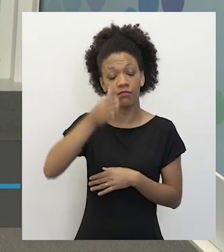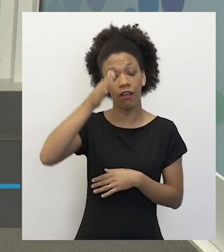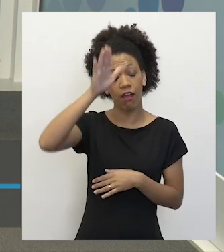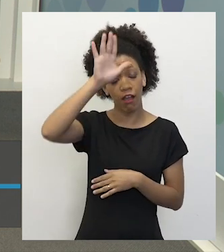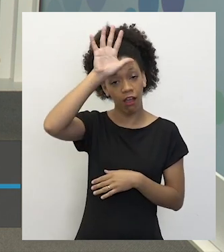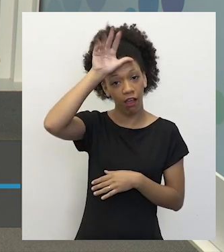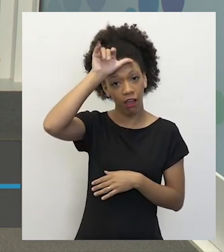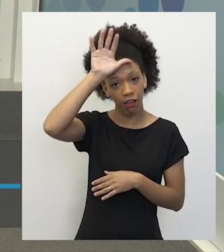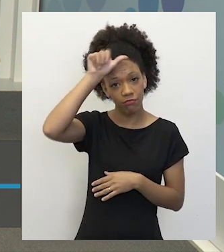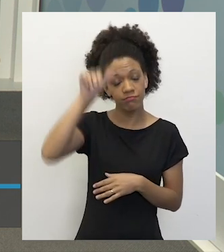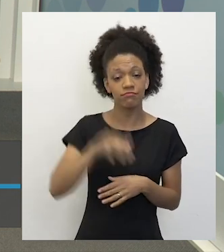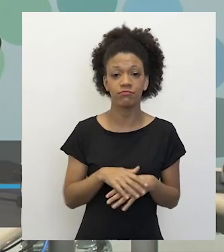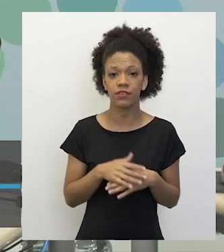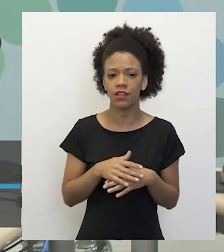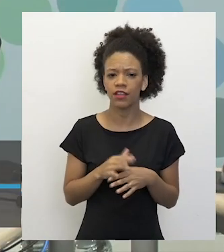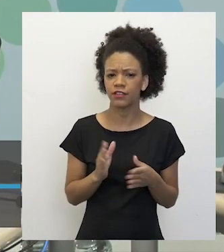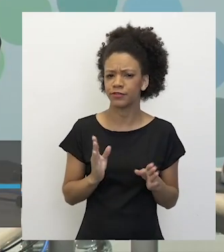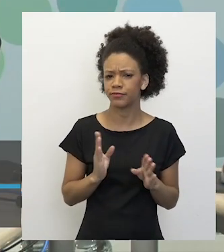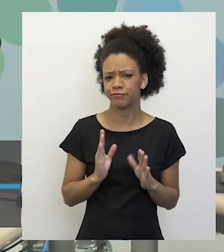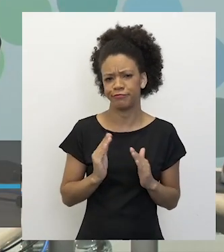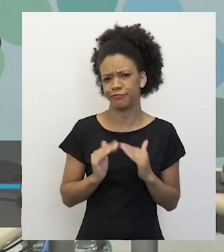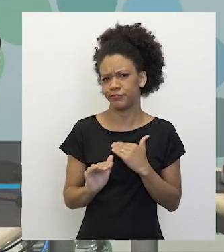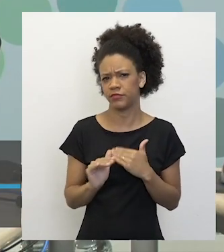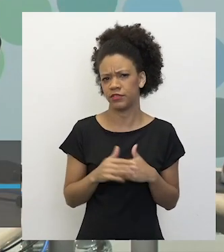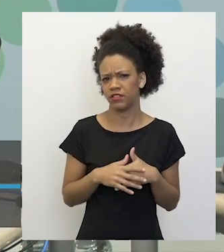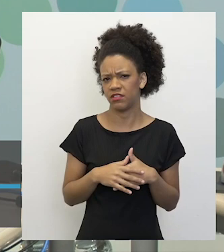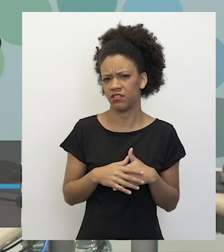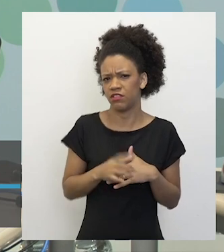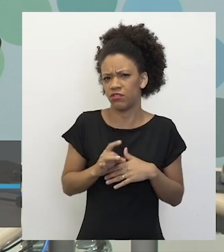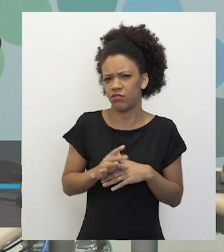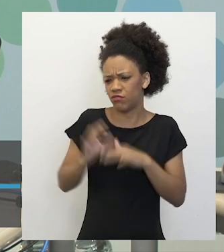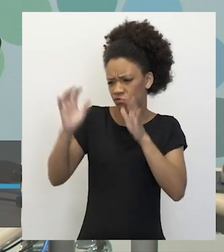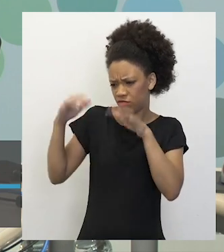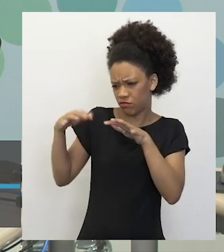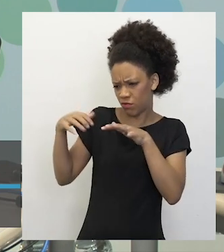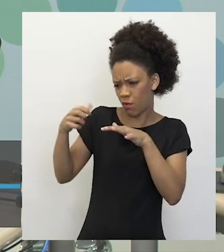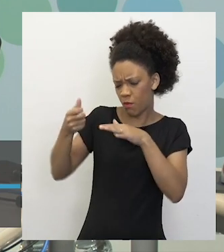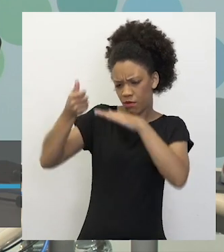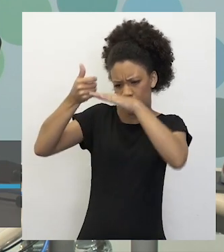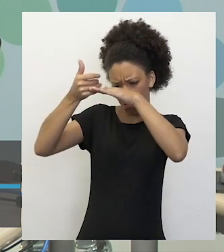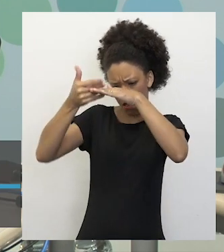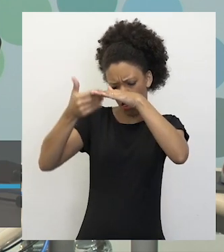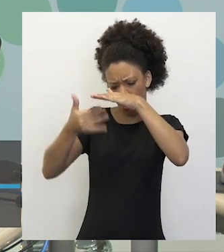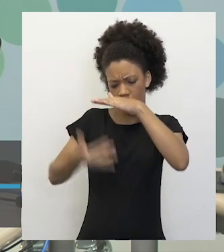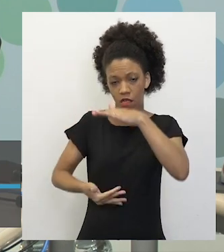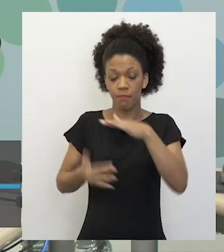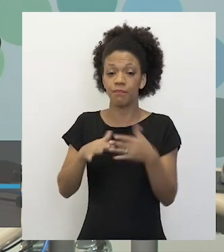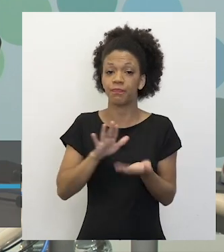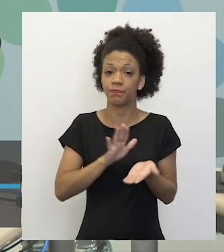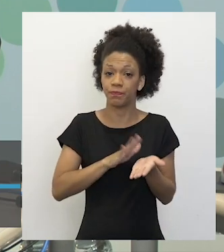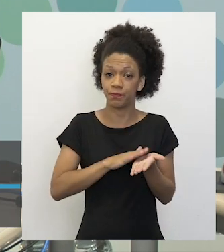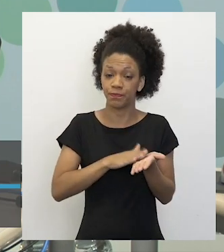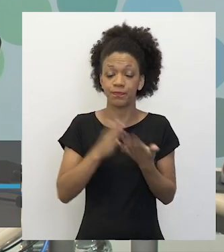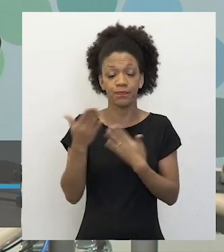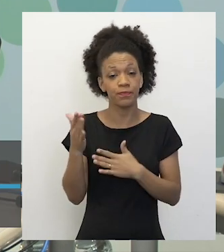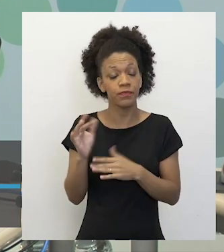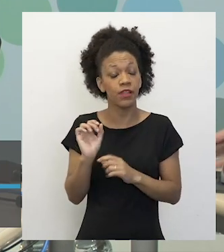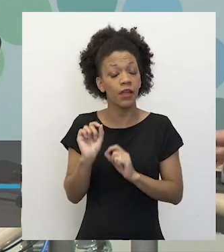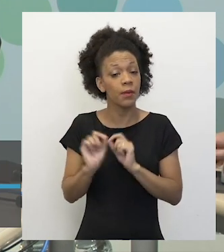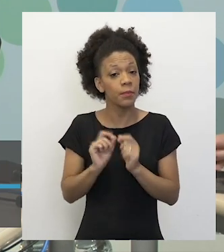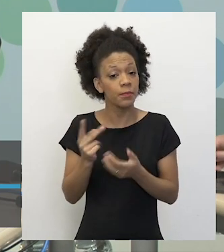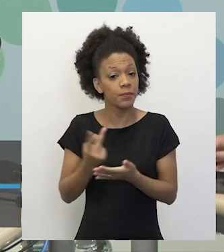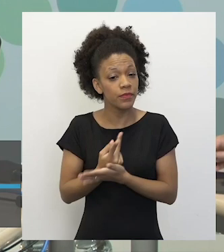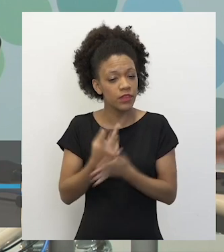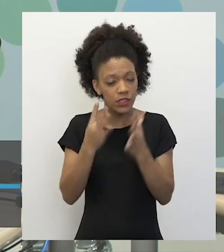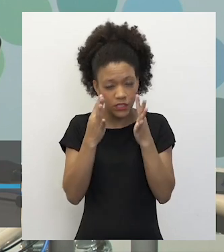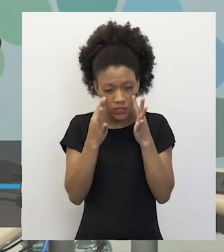Descabido. realmente, porque chove só quando cai água do teto. Então, gente, parabéns, tá? Para quem acertou, para quem errou, prestem